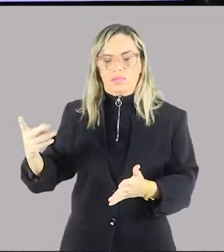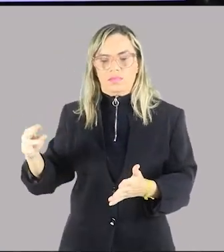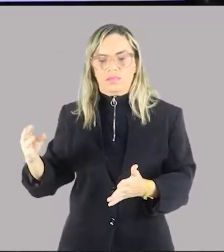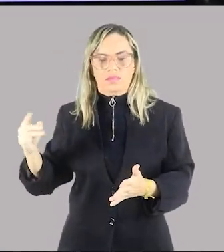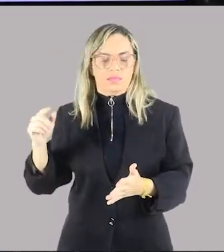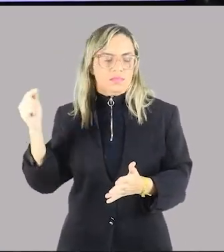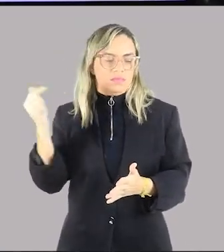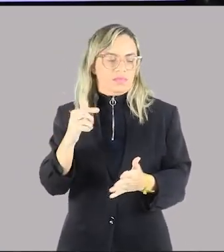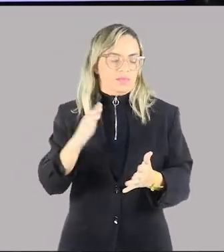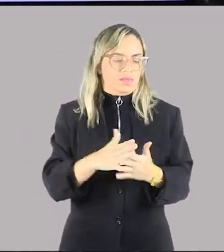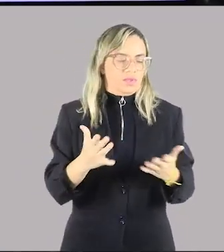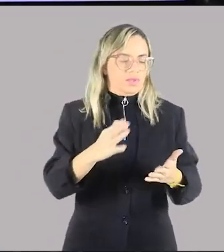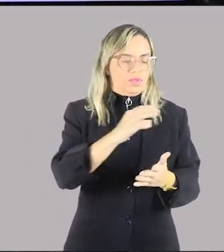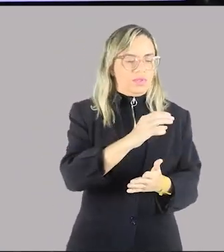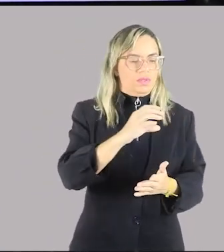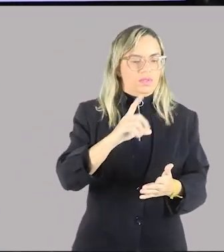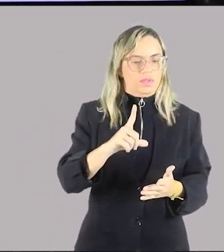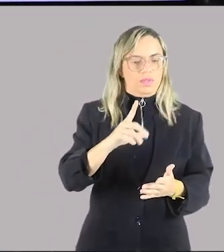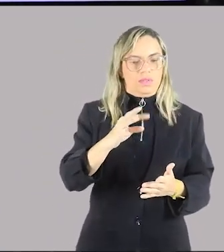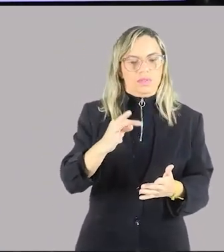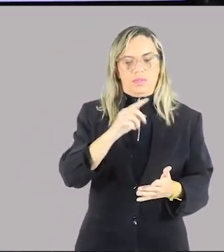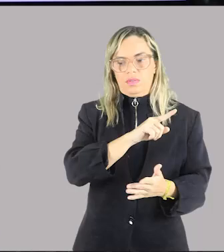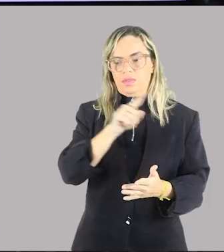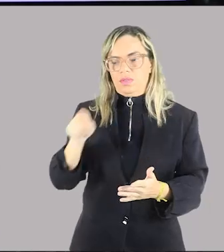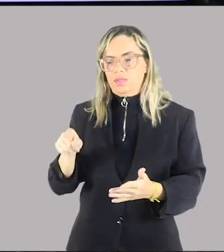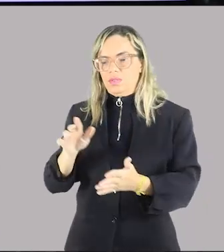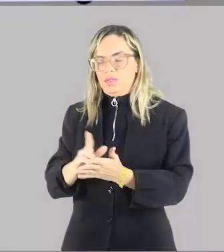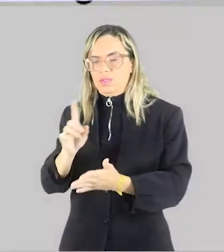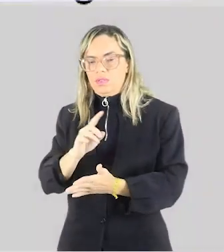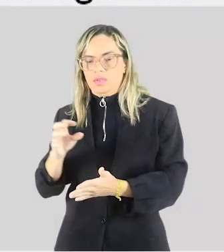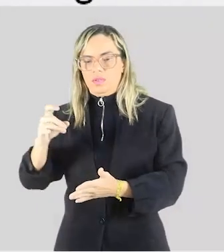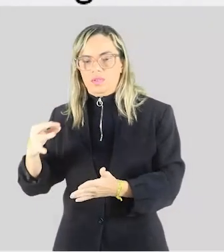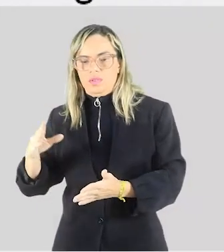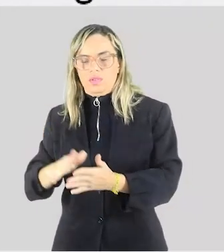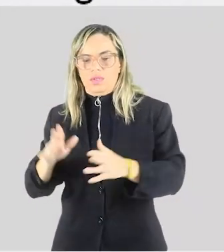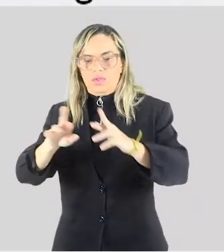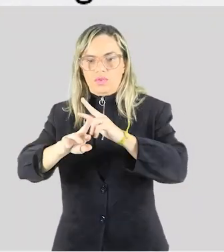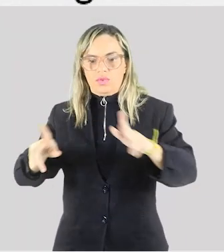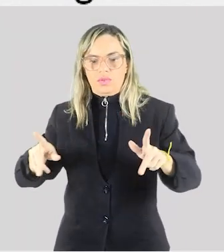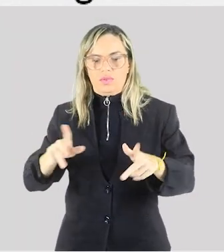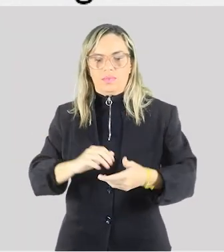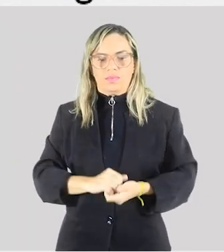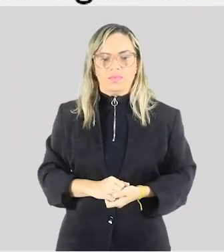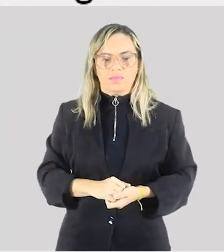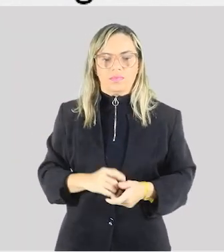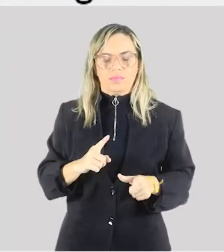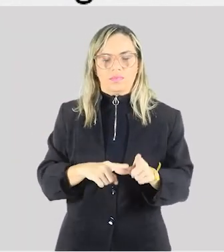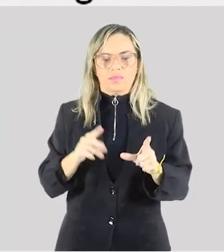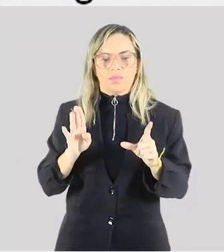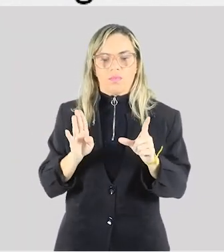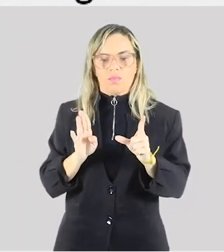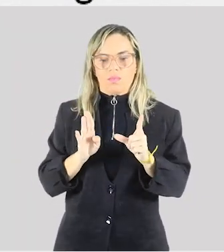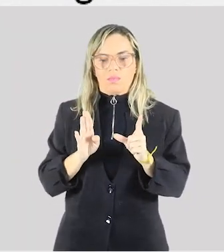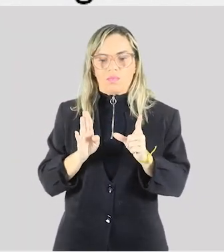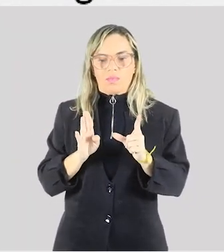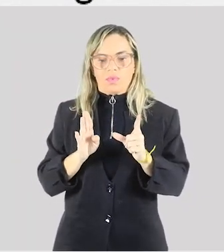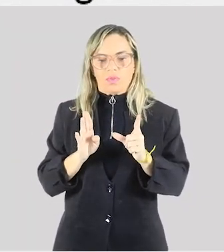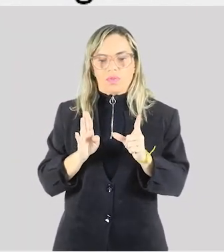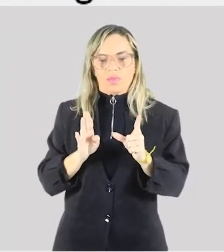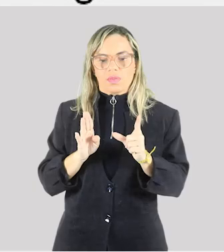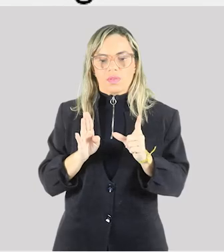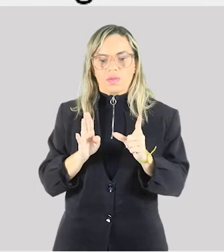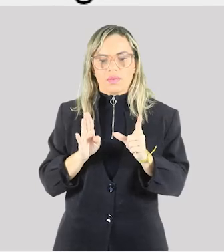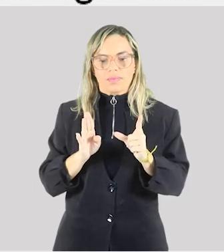regime seletista e não um regime estatutário. O agente público que exerce atividades típicas de governo, como